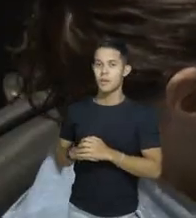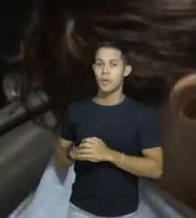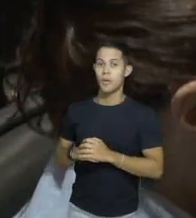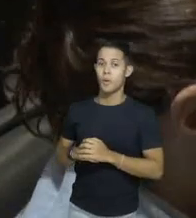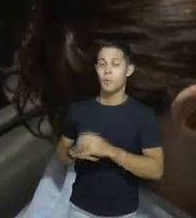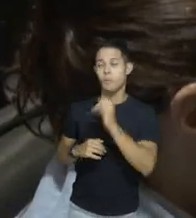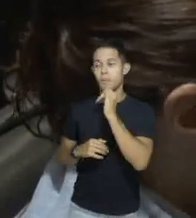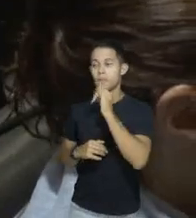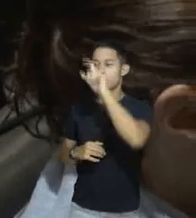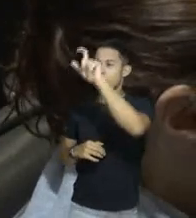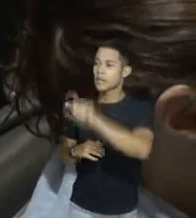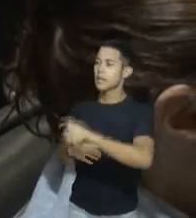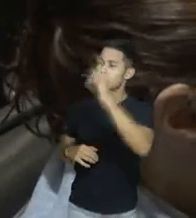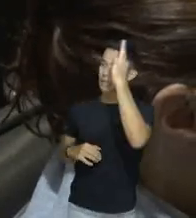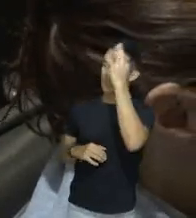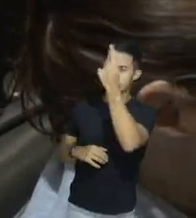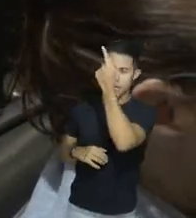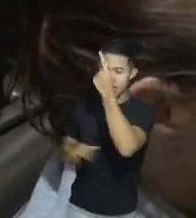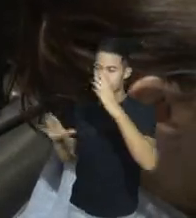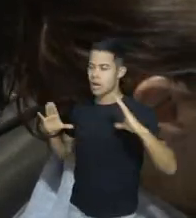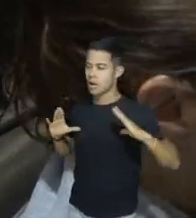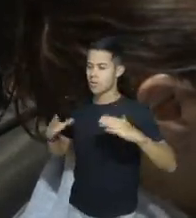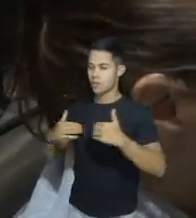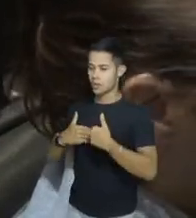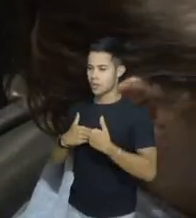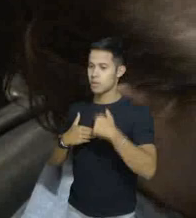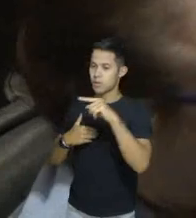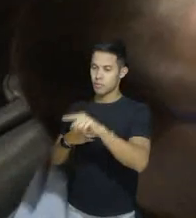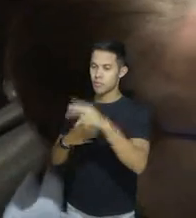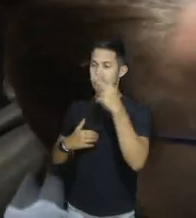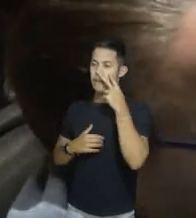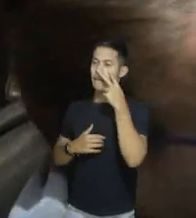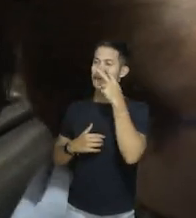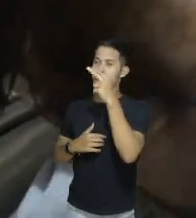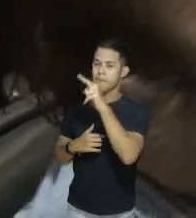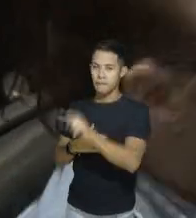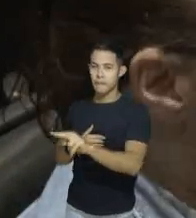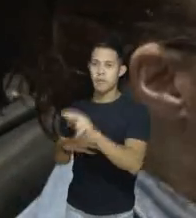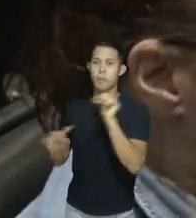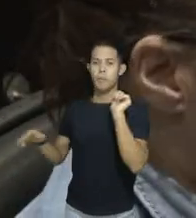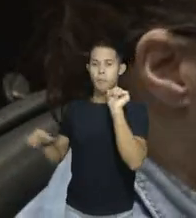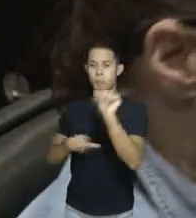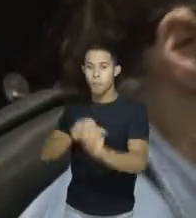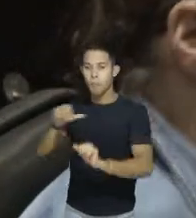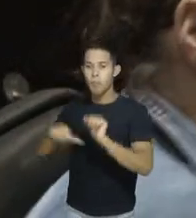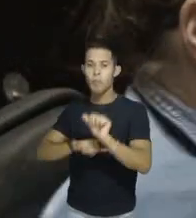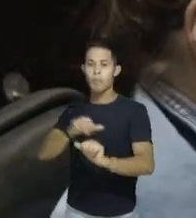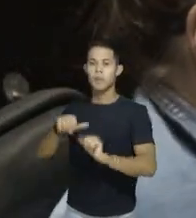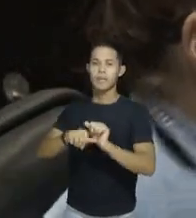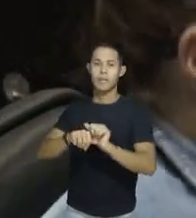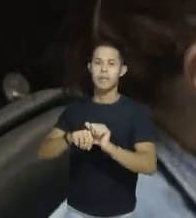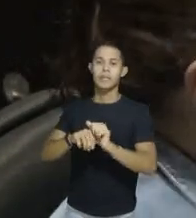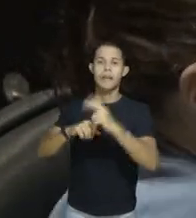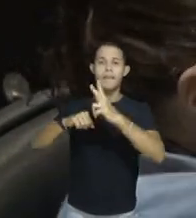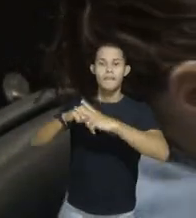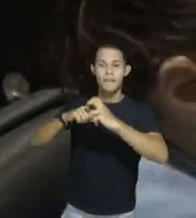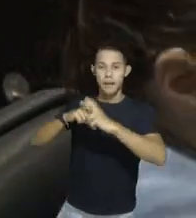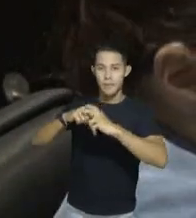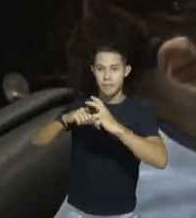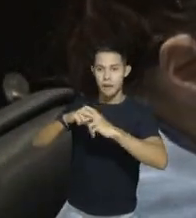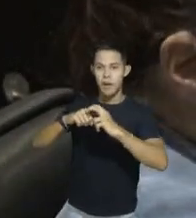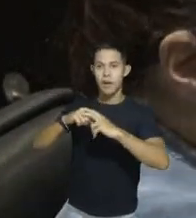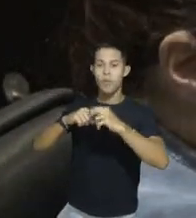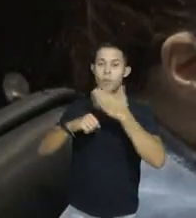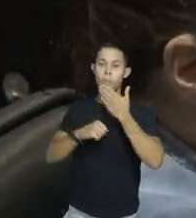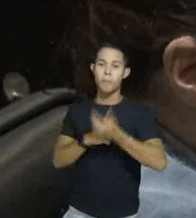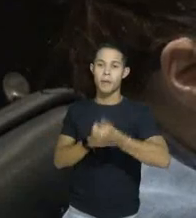pessoa com uma criança com TDAH, um adolescente, enfim, que você também viu várias alterações na parte da entrada auditivo-verbal. O mais adequado seria